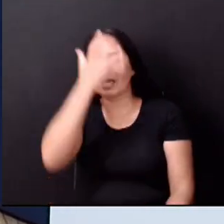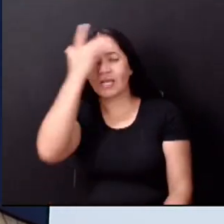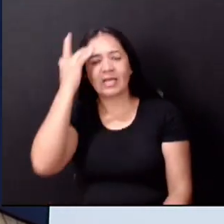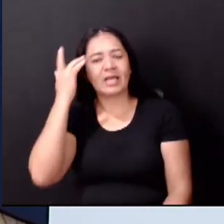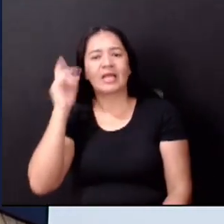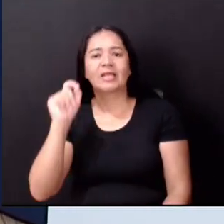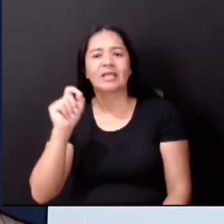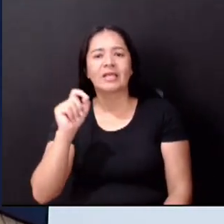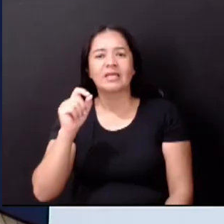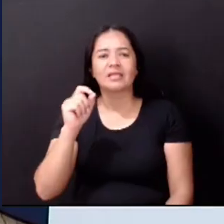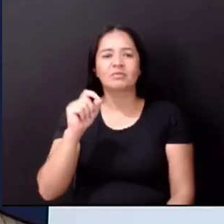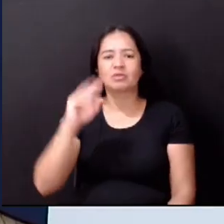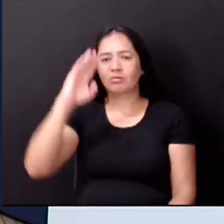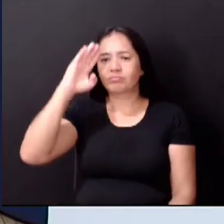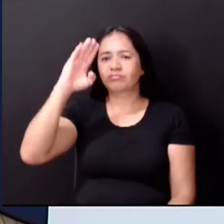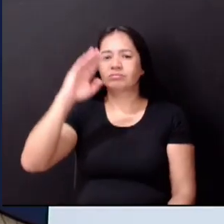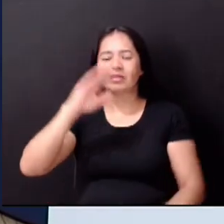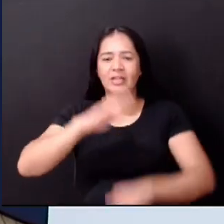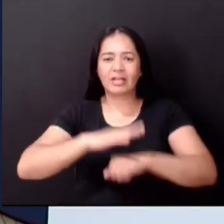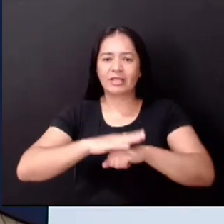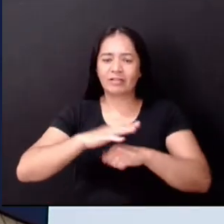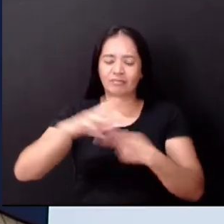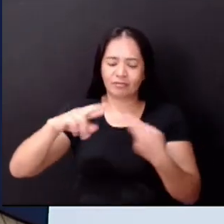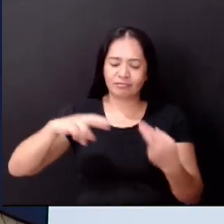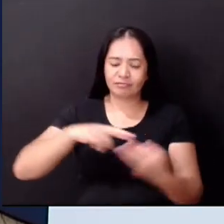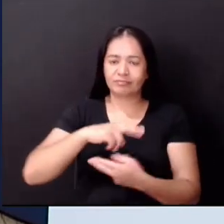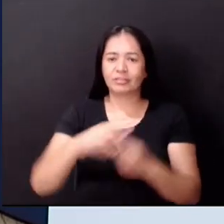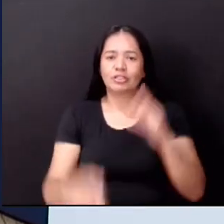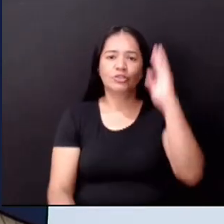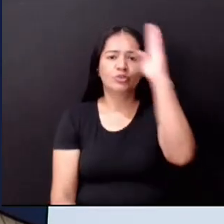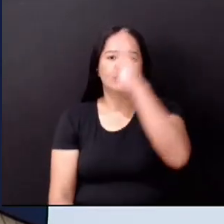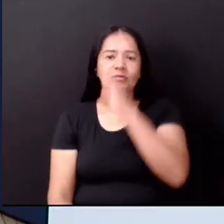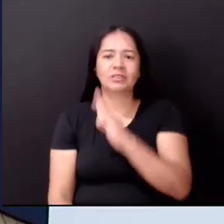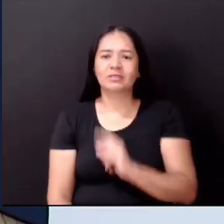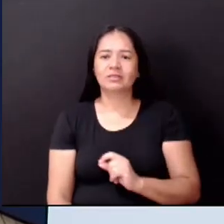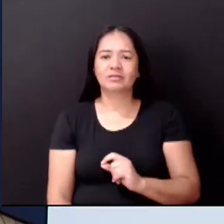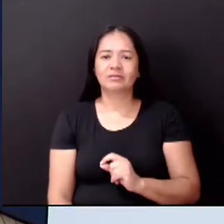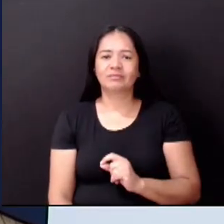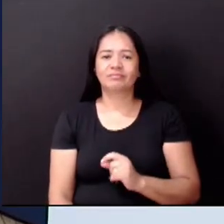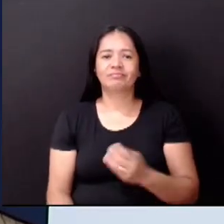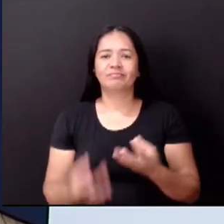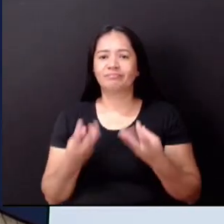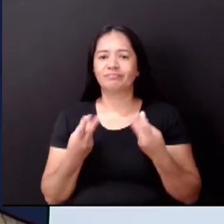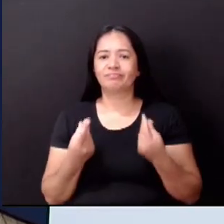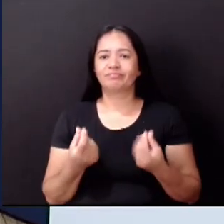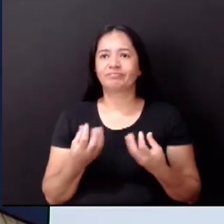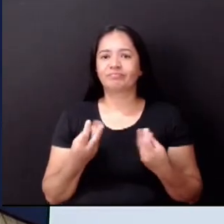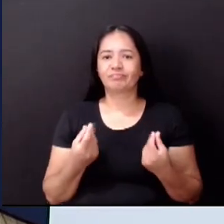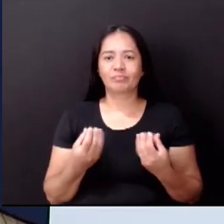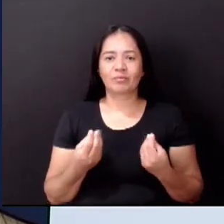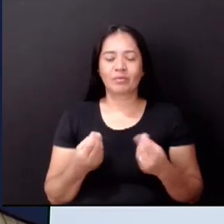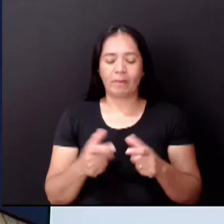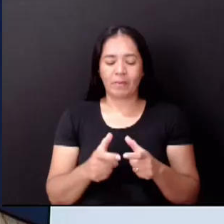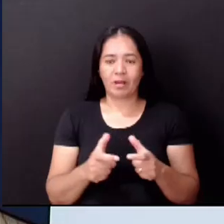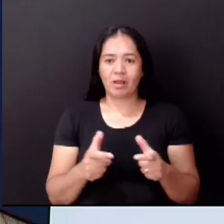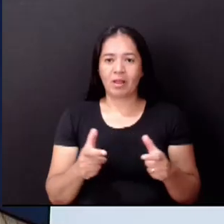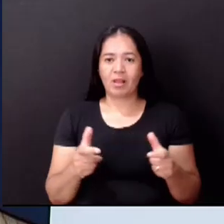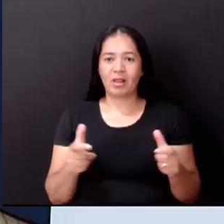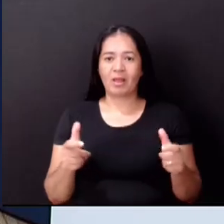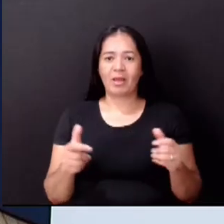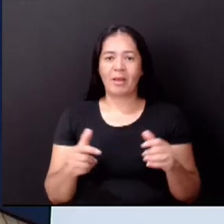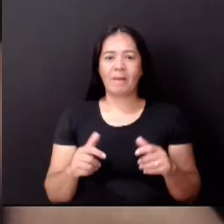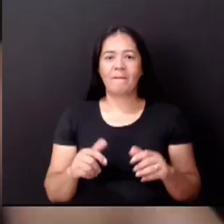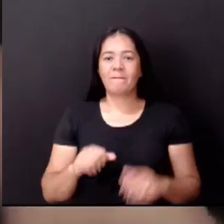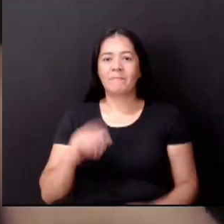fazem a cadeia da reciclagem no Brasil, né? Então, ele acaba tendo uma amplitude muito maior do que só regional aqui para a